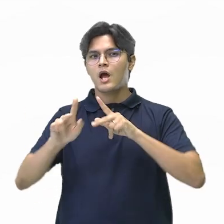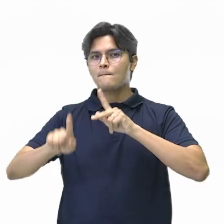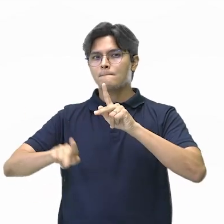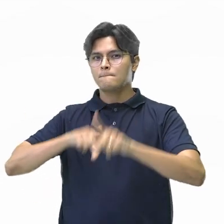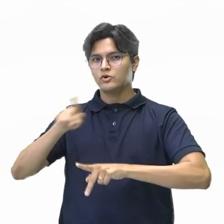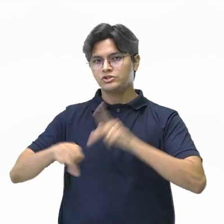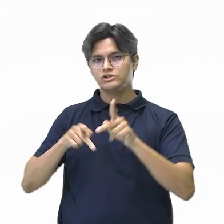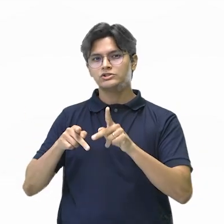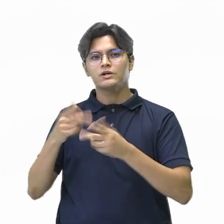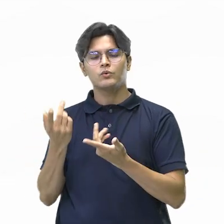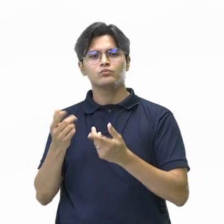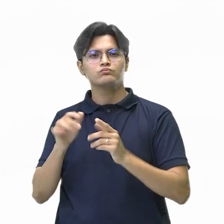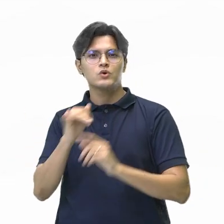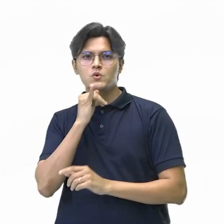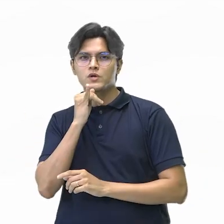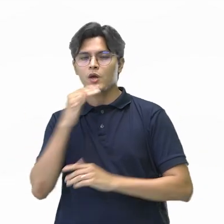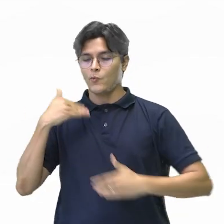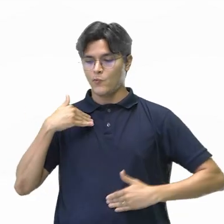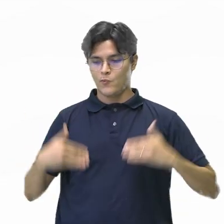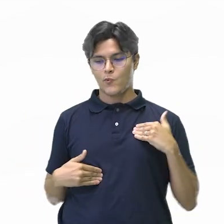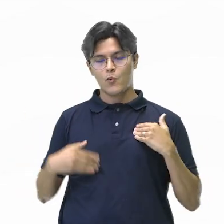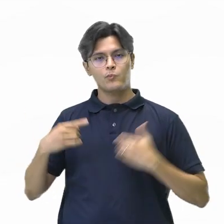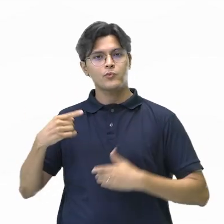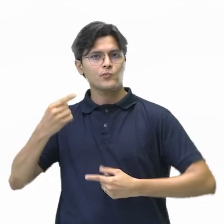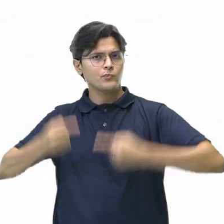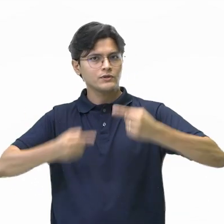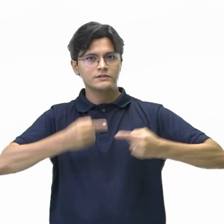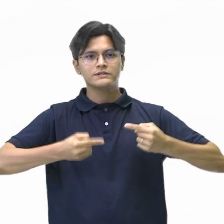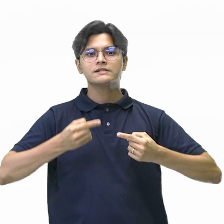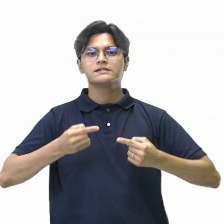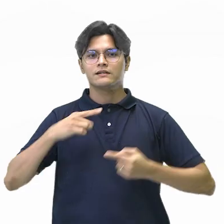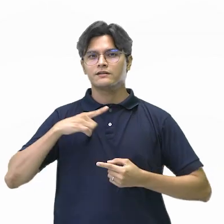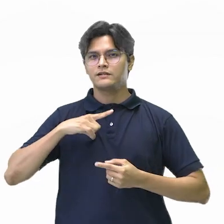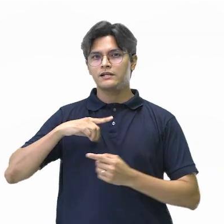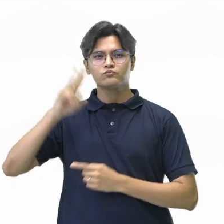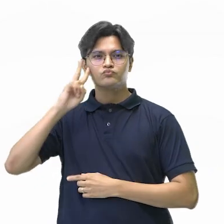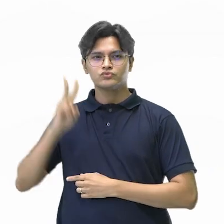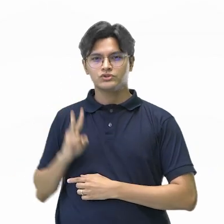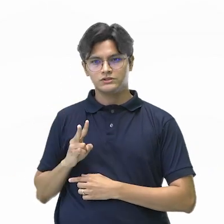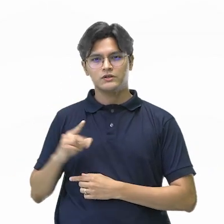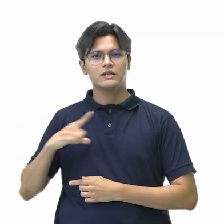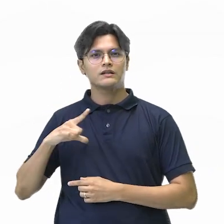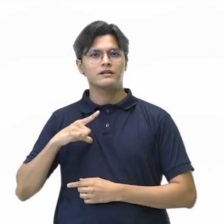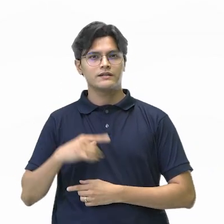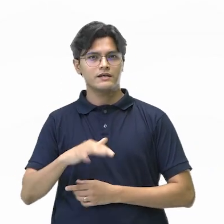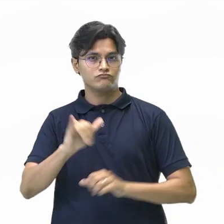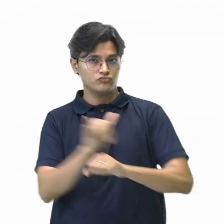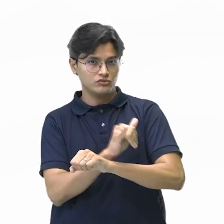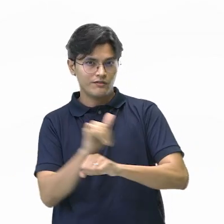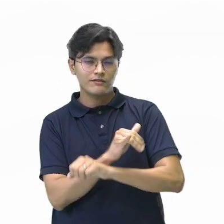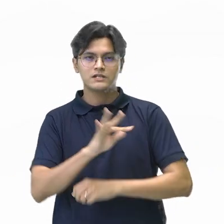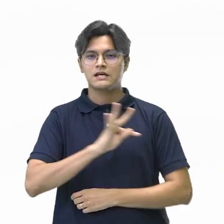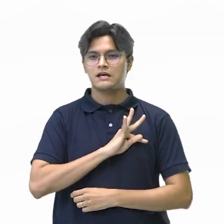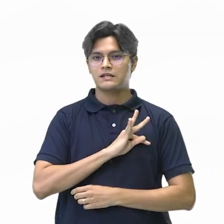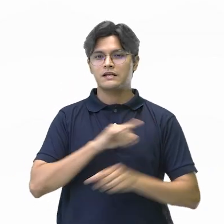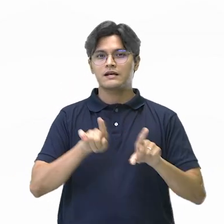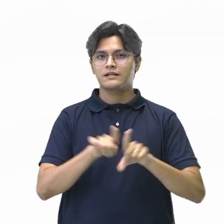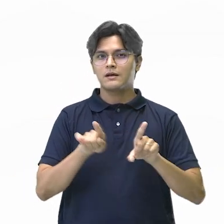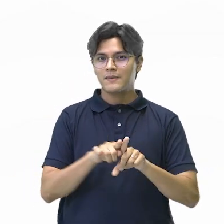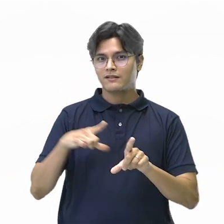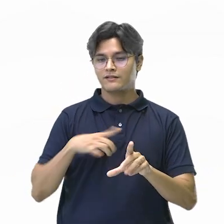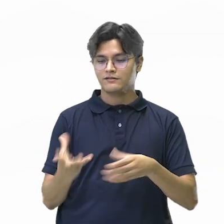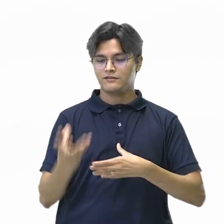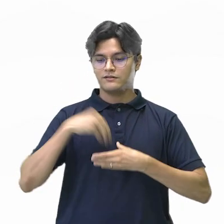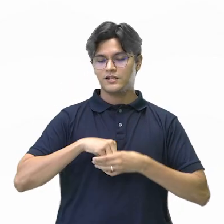corpo que tem uma história e, como o Greiner nos fala, que traz tanto a técnica quanto carrega a sua visão de